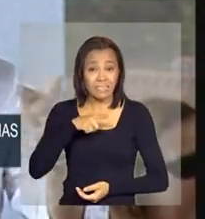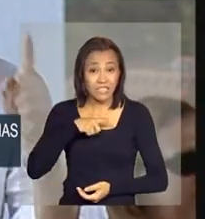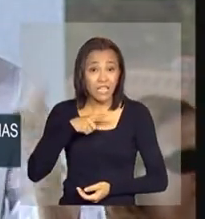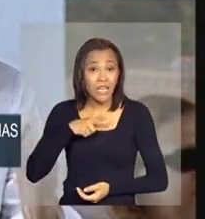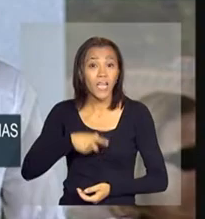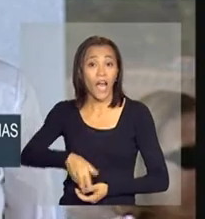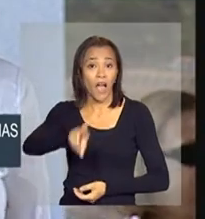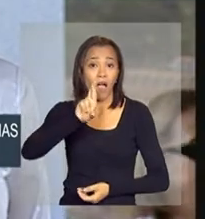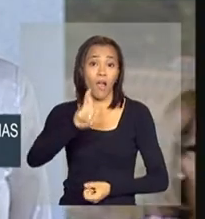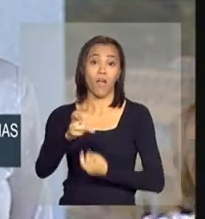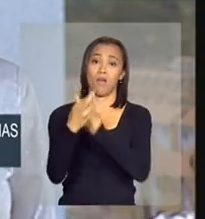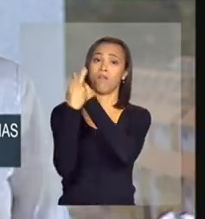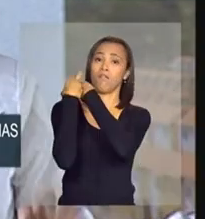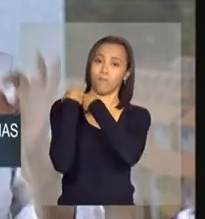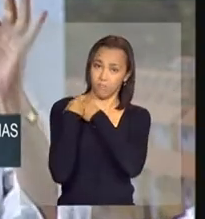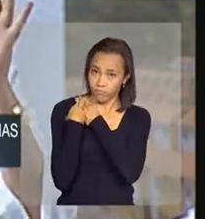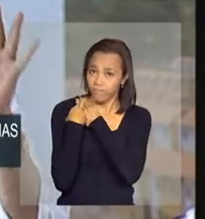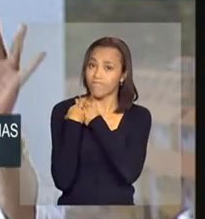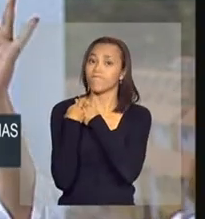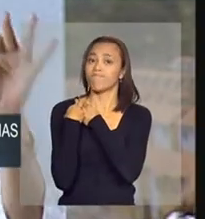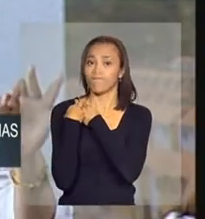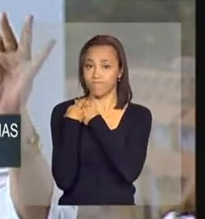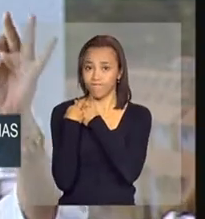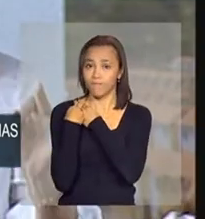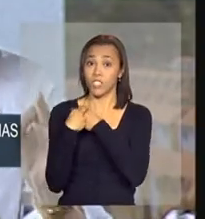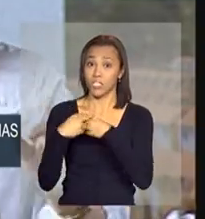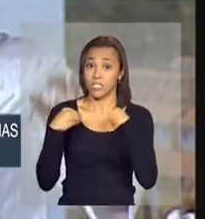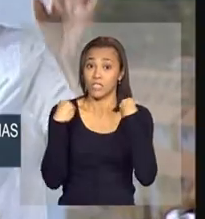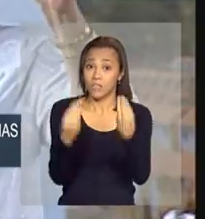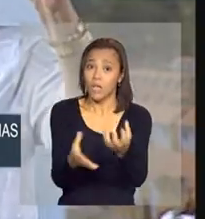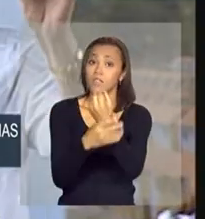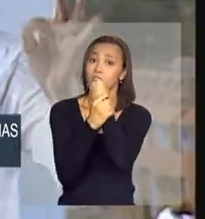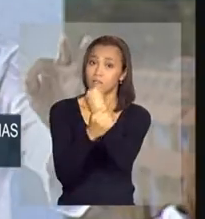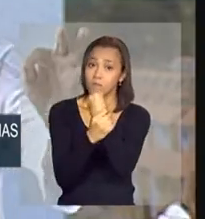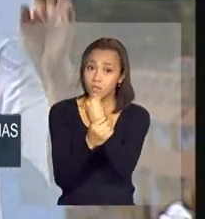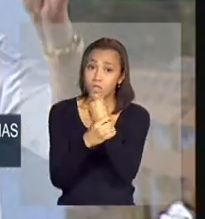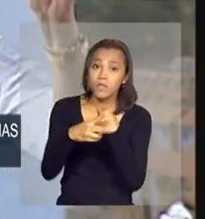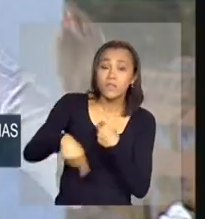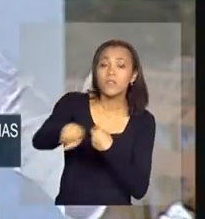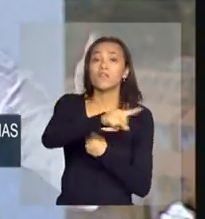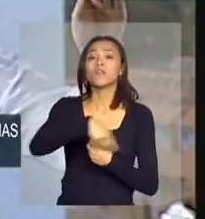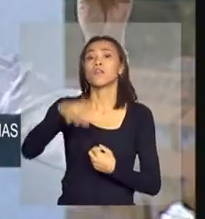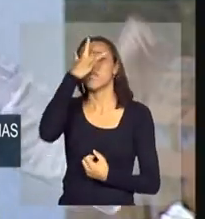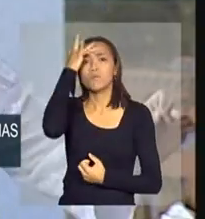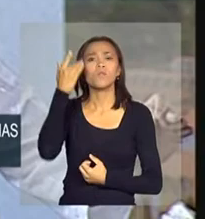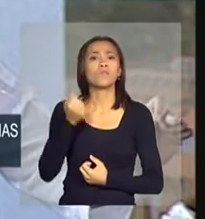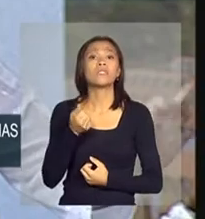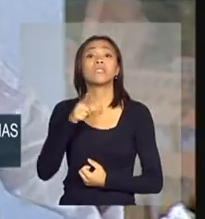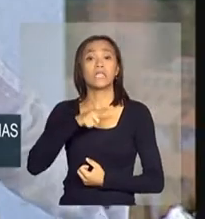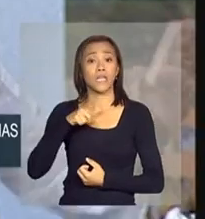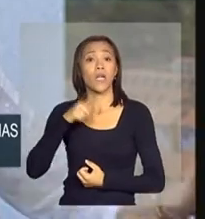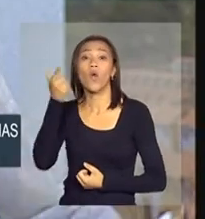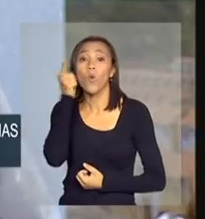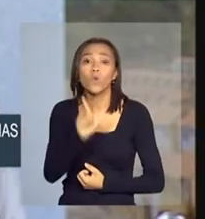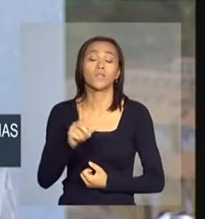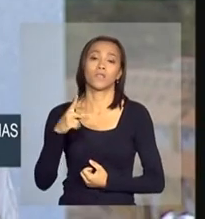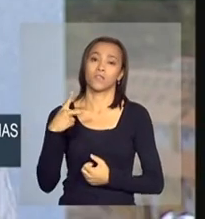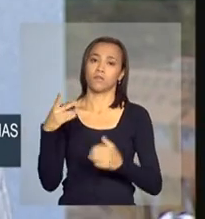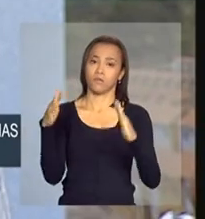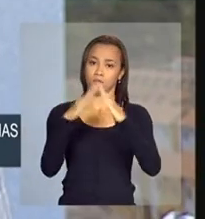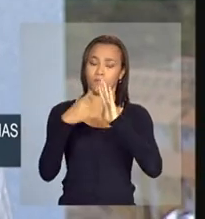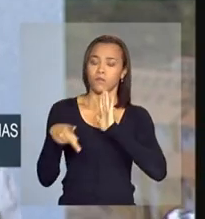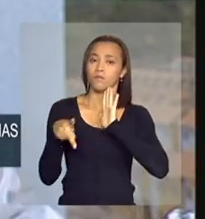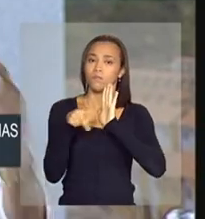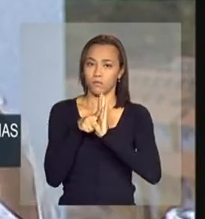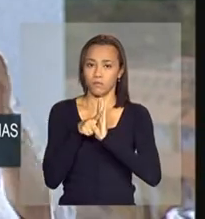responsabilidade de assegurar que as pessoas tenham acesso a casa